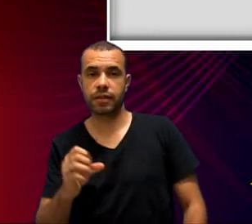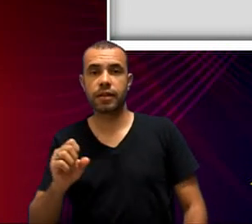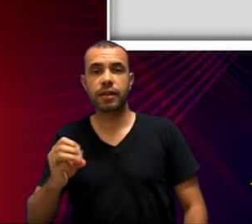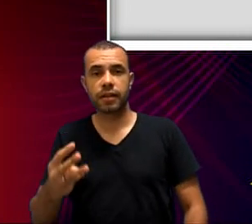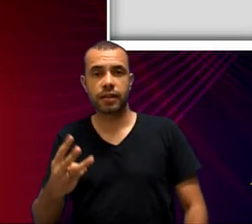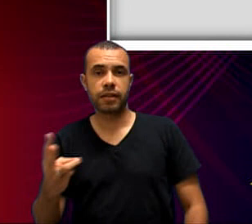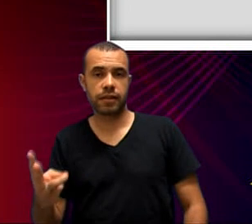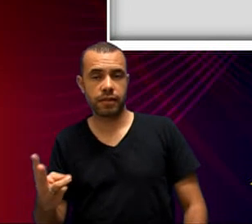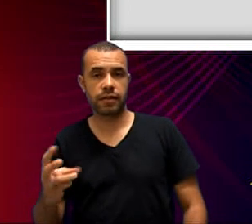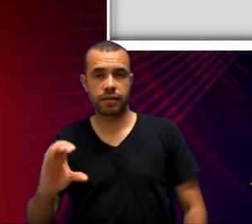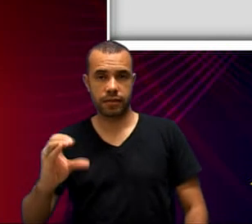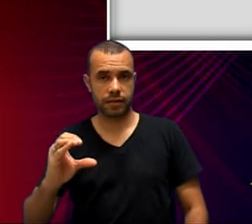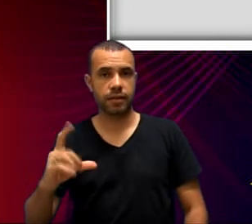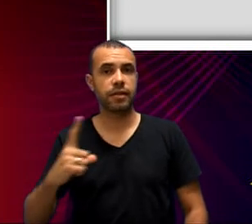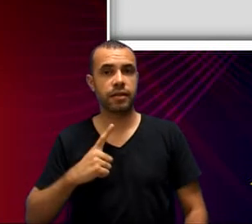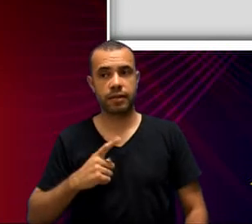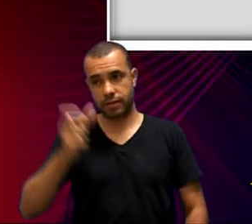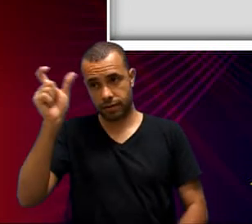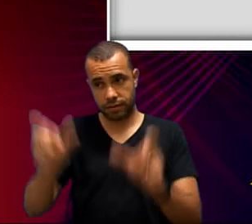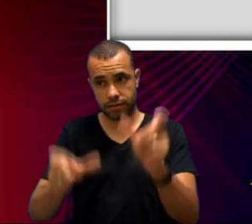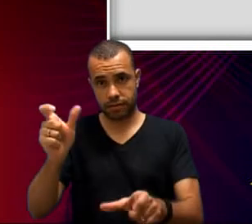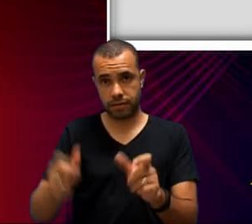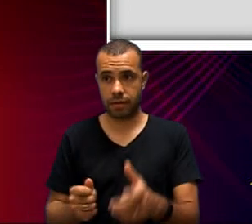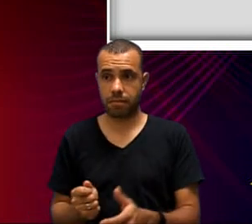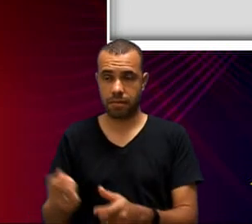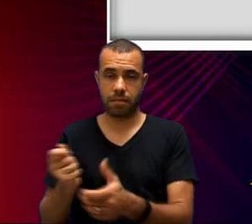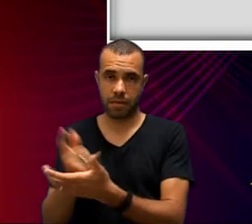22.533.32 refere-se à despesa de pessoal.